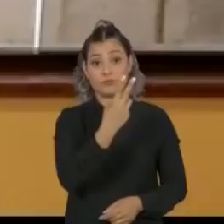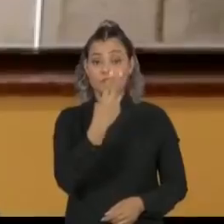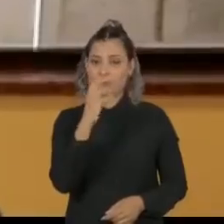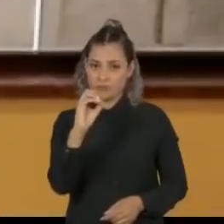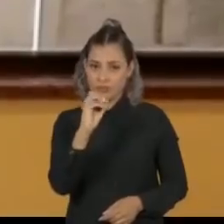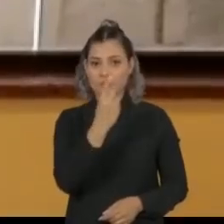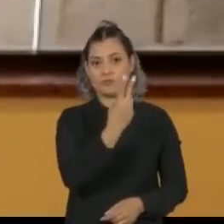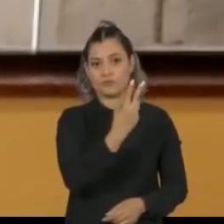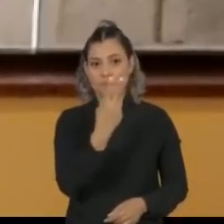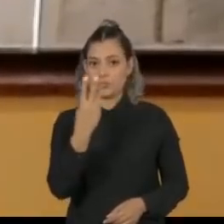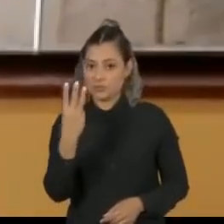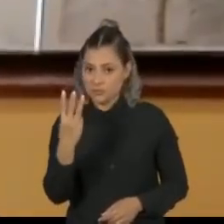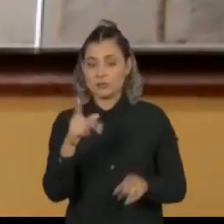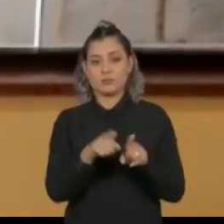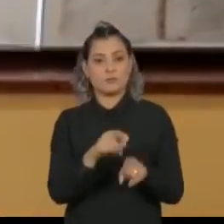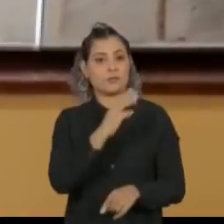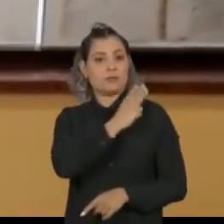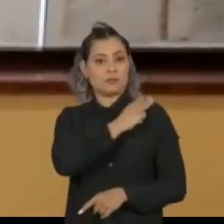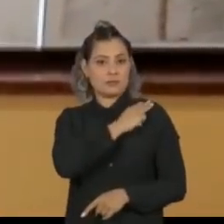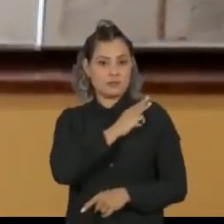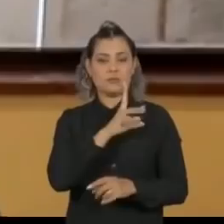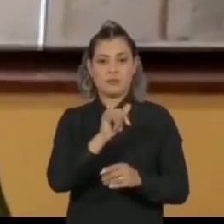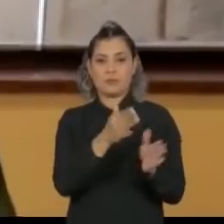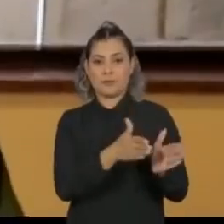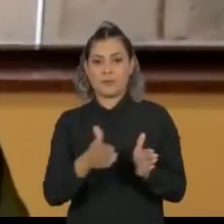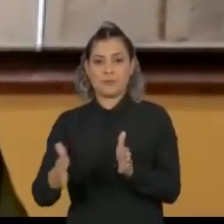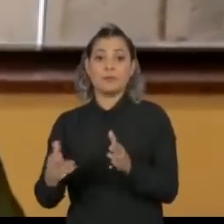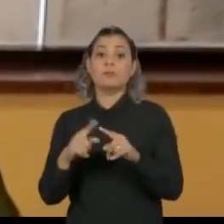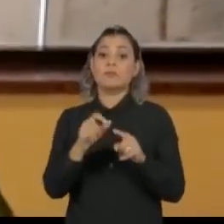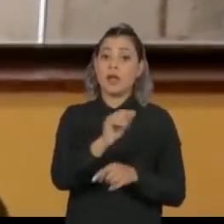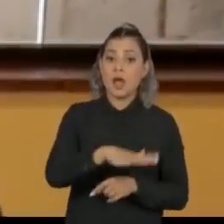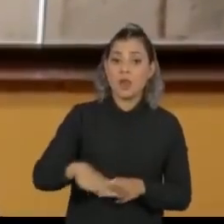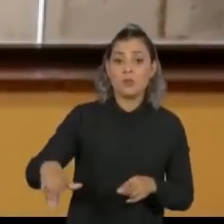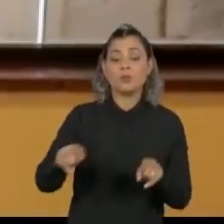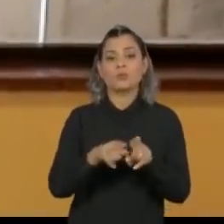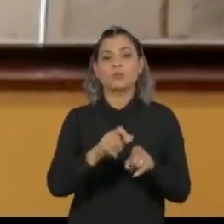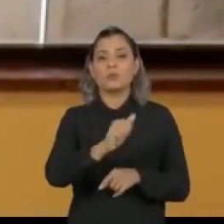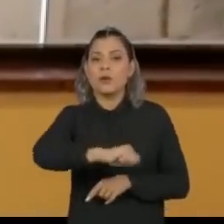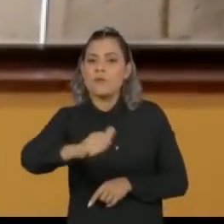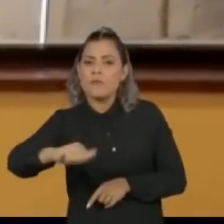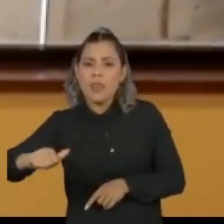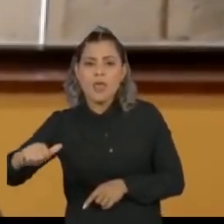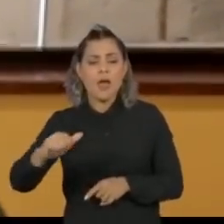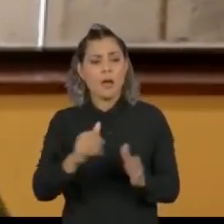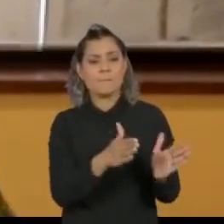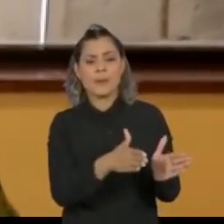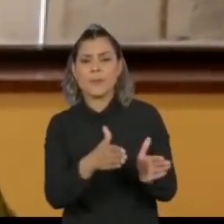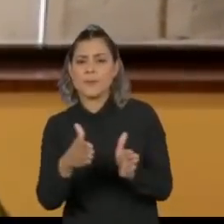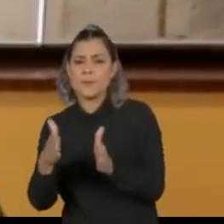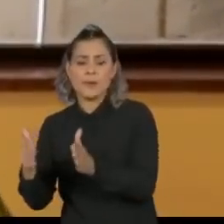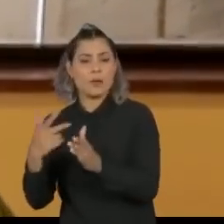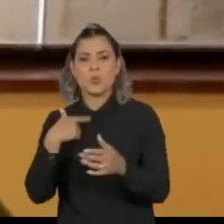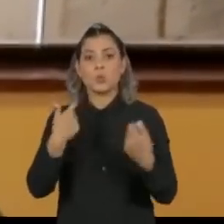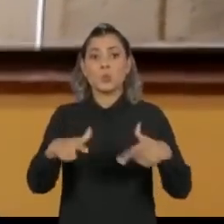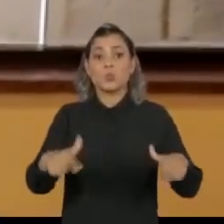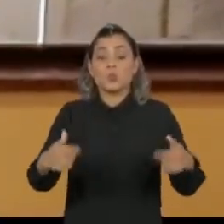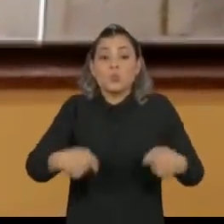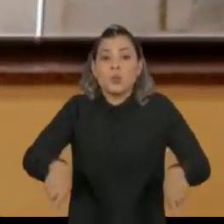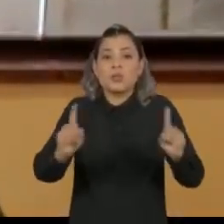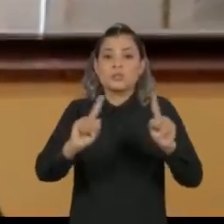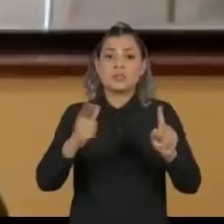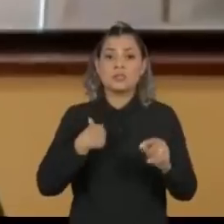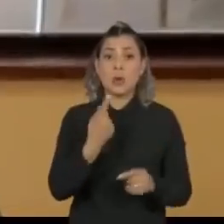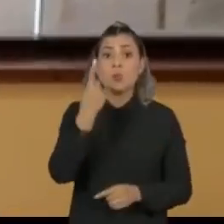ano. Nós teremos uma oportunidade desse aluno ter sido avaliado durante o processo, sem a pressão de ter sido